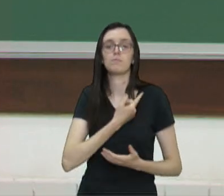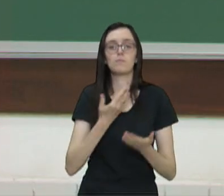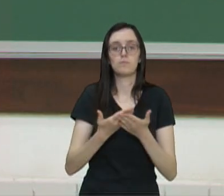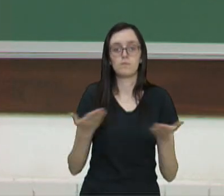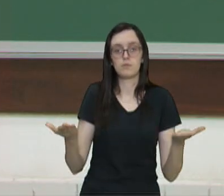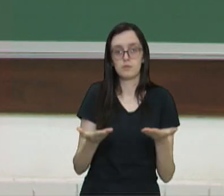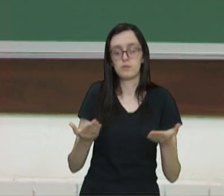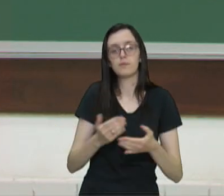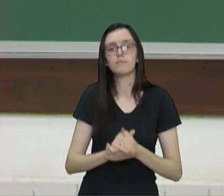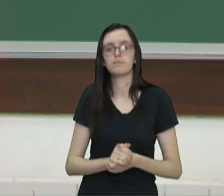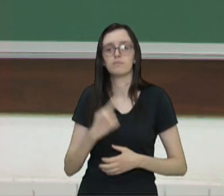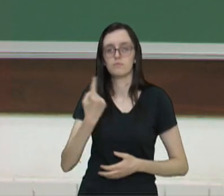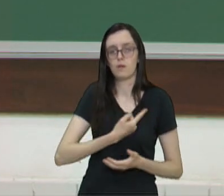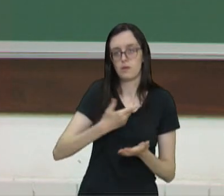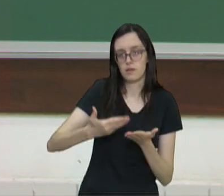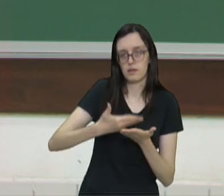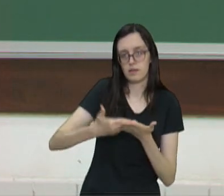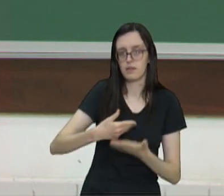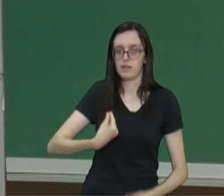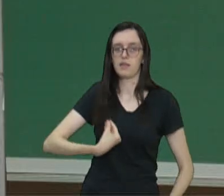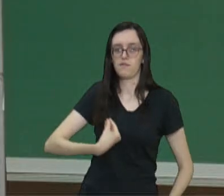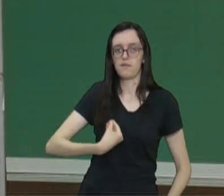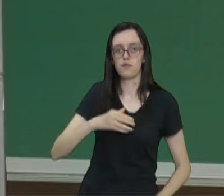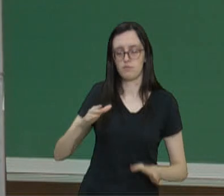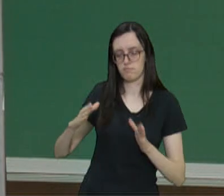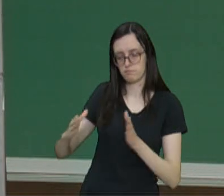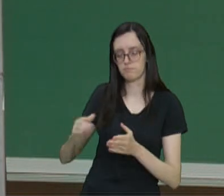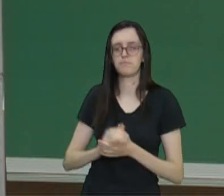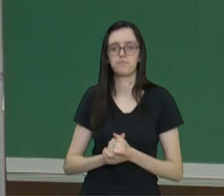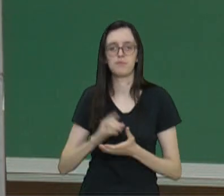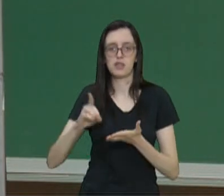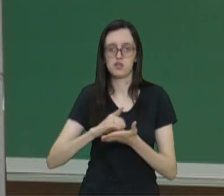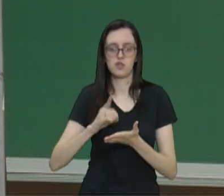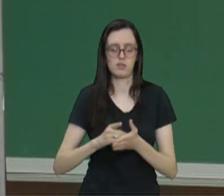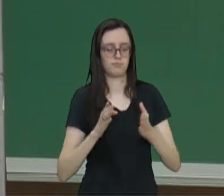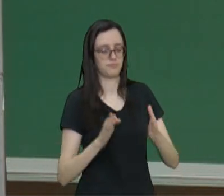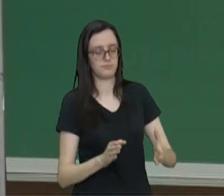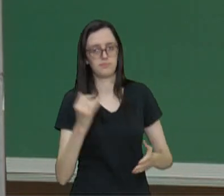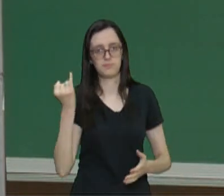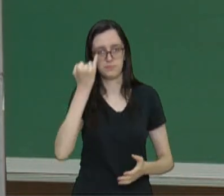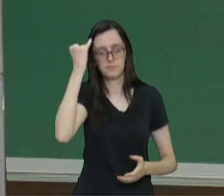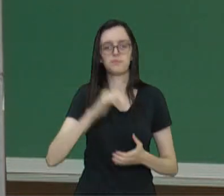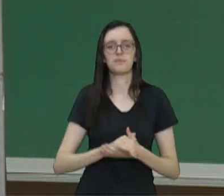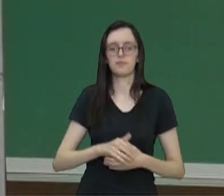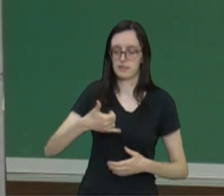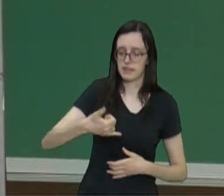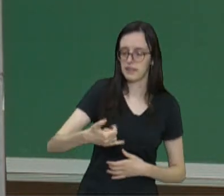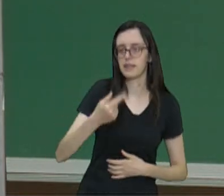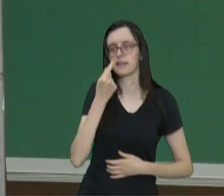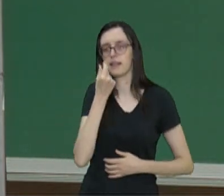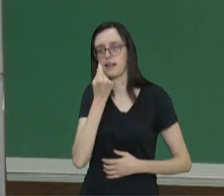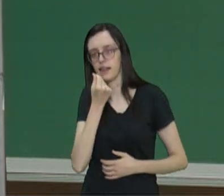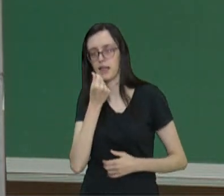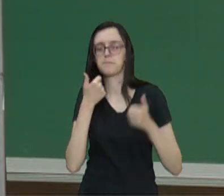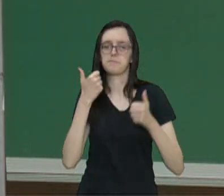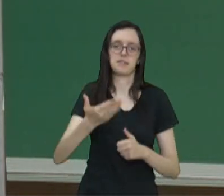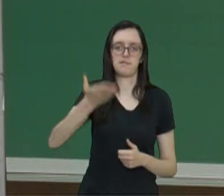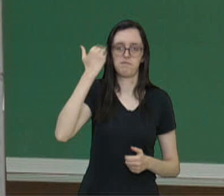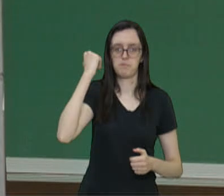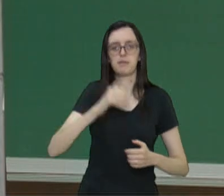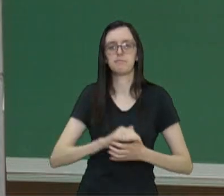agora, vamos lá, o nosso caderninho está aí do lado, o dicionário sempre importante, minha caneta, meu lápis e let's